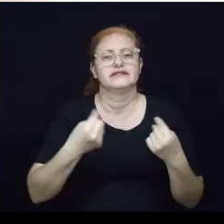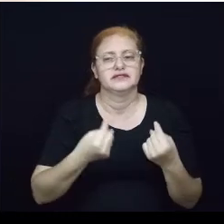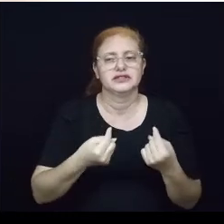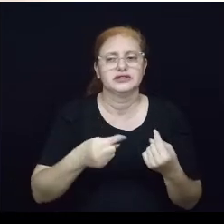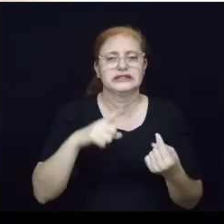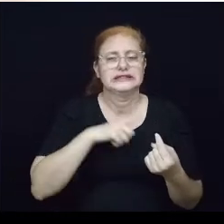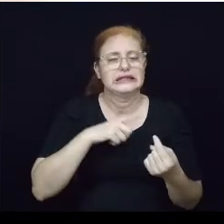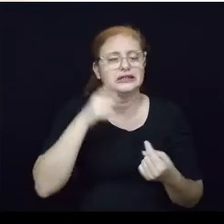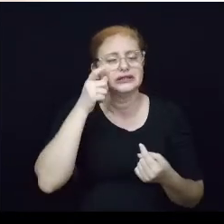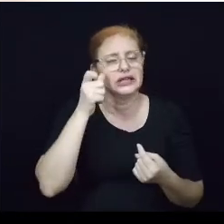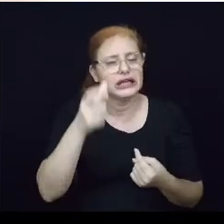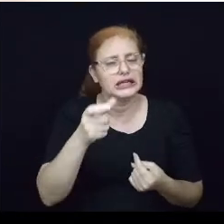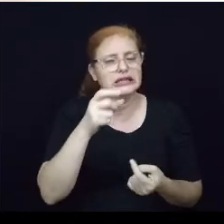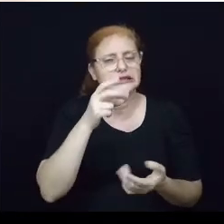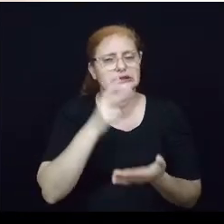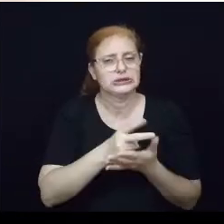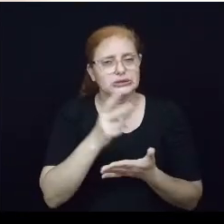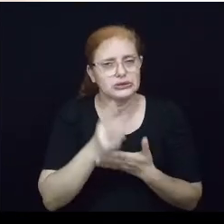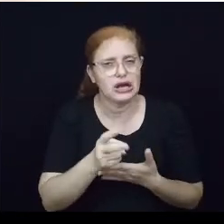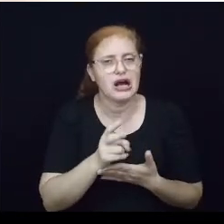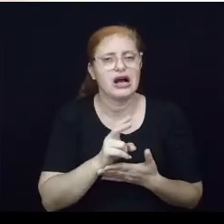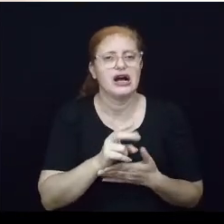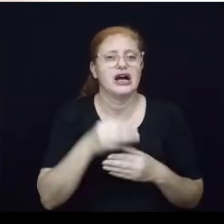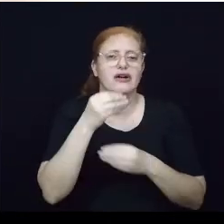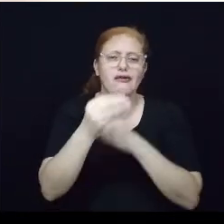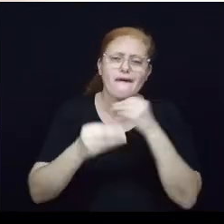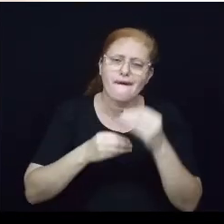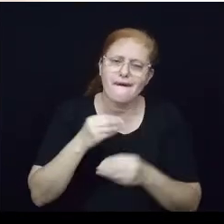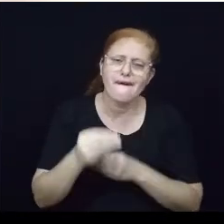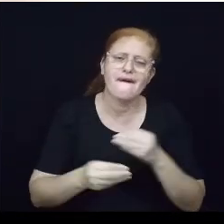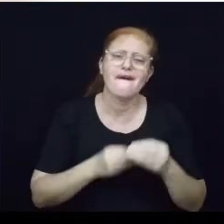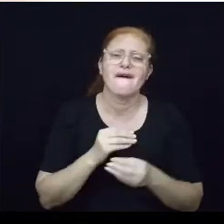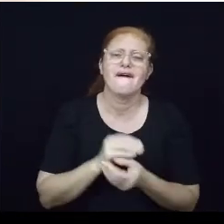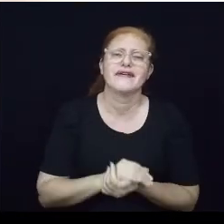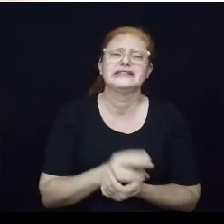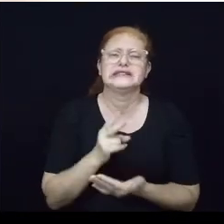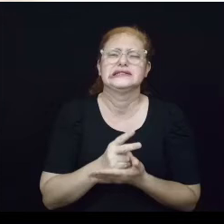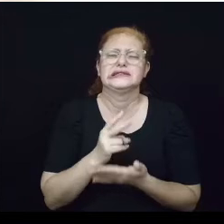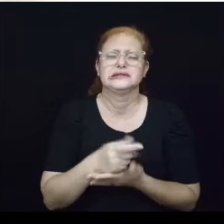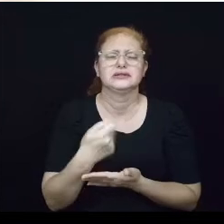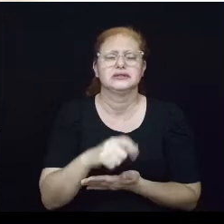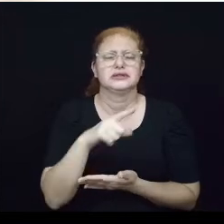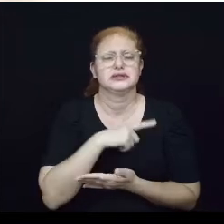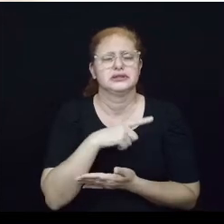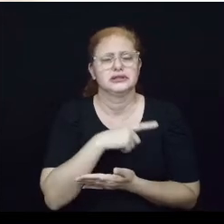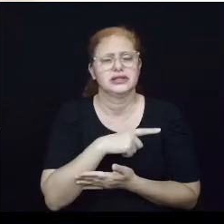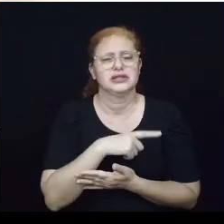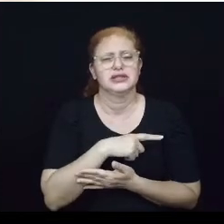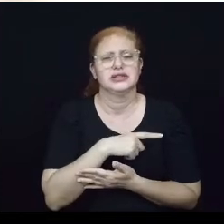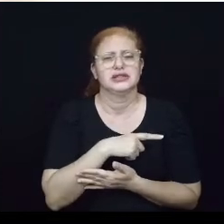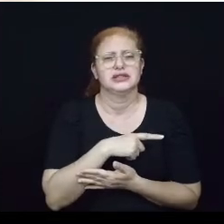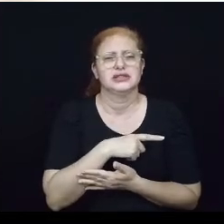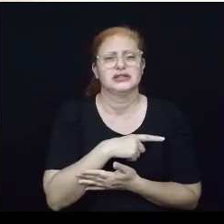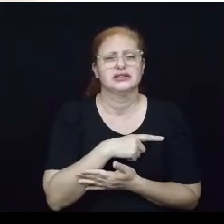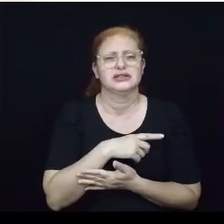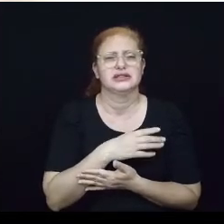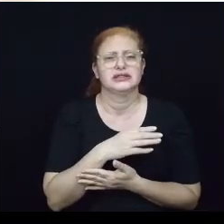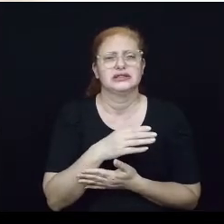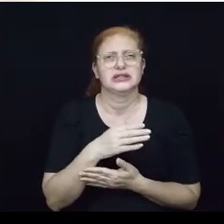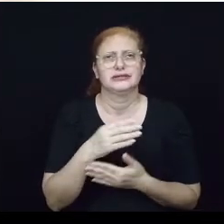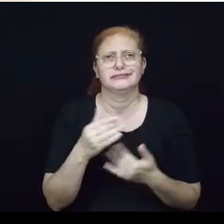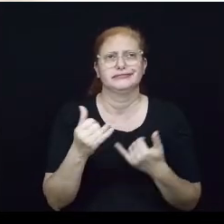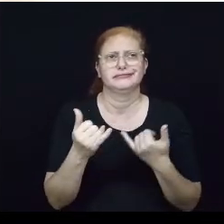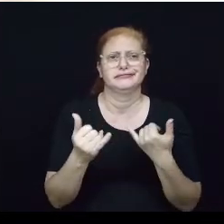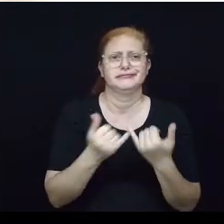desafio, assim, de ter o interesse, de manter o interesse, de ficar envolvido. Sempre tem que ter me colocar numa